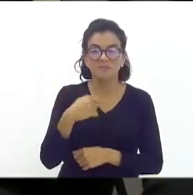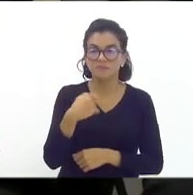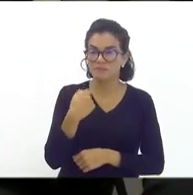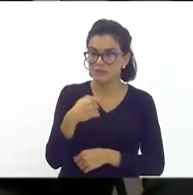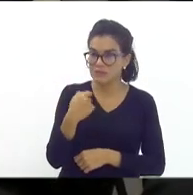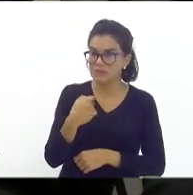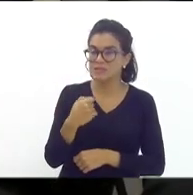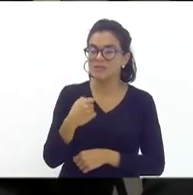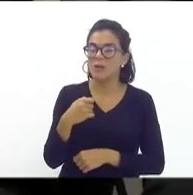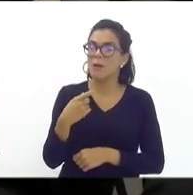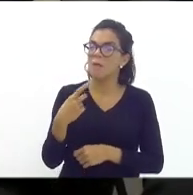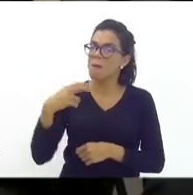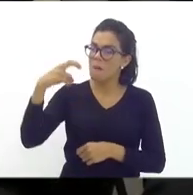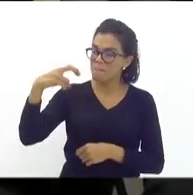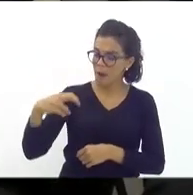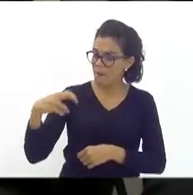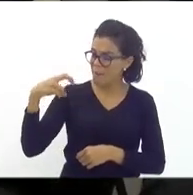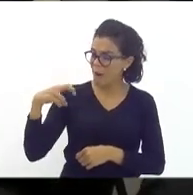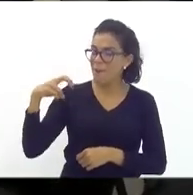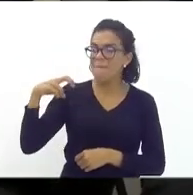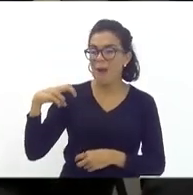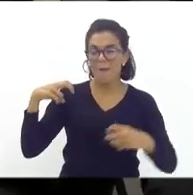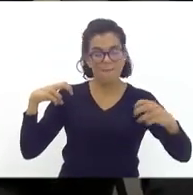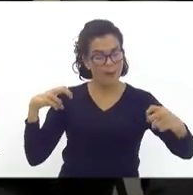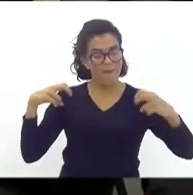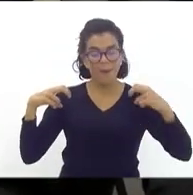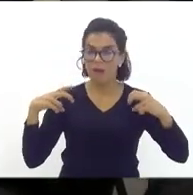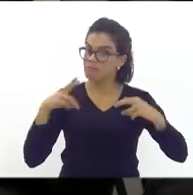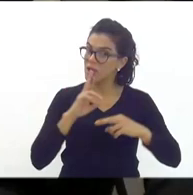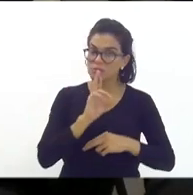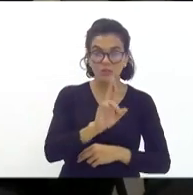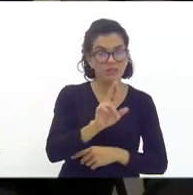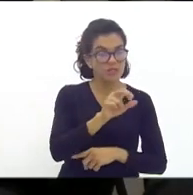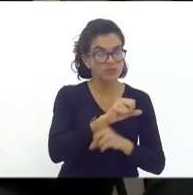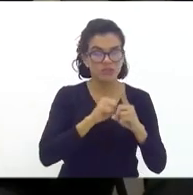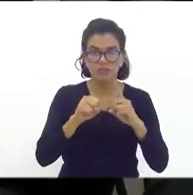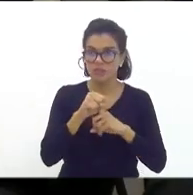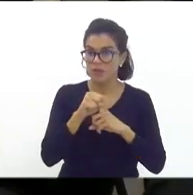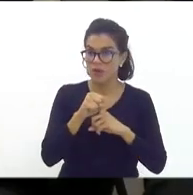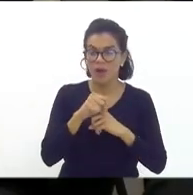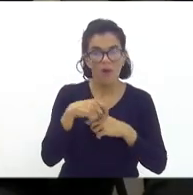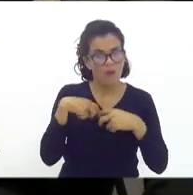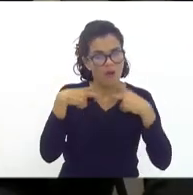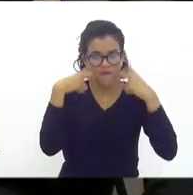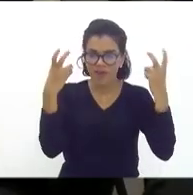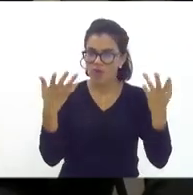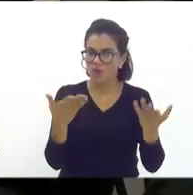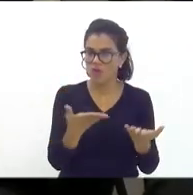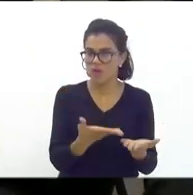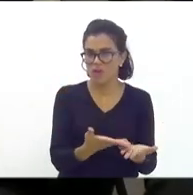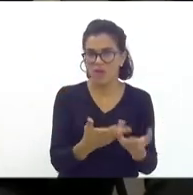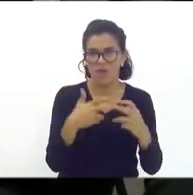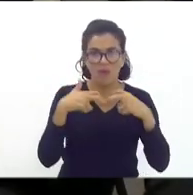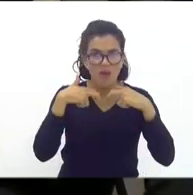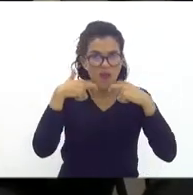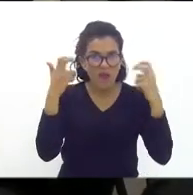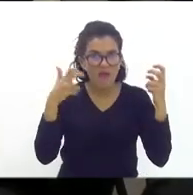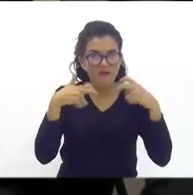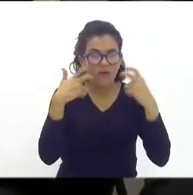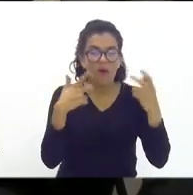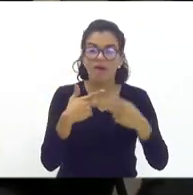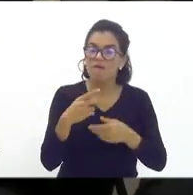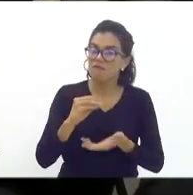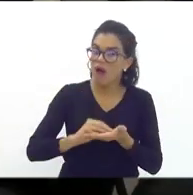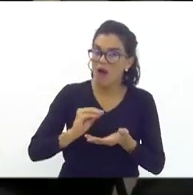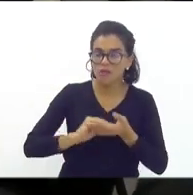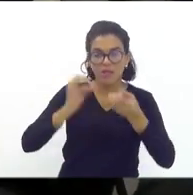colocar tudo em pratos limpos e dá uma resposta para a sociedade como bem disso Deputado brasão É uma vergonha são muitas explicações